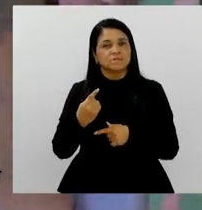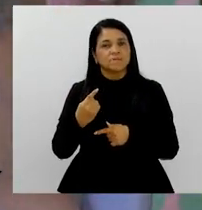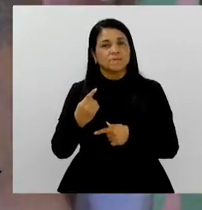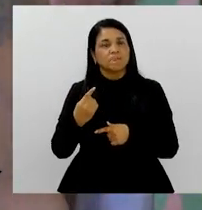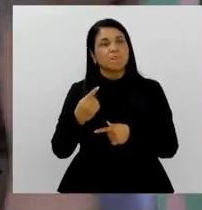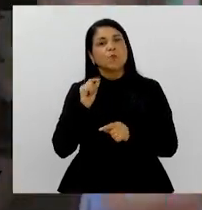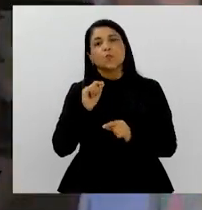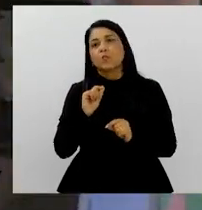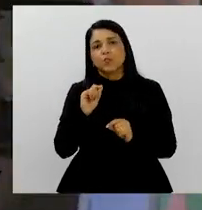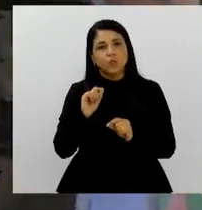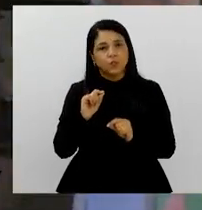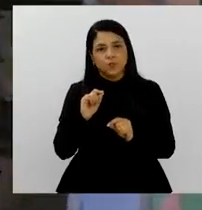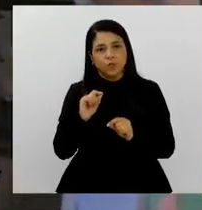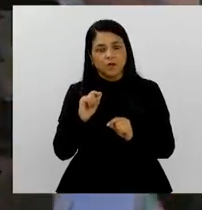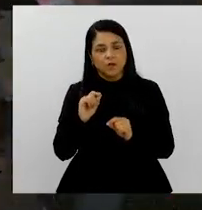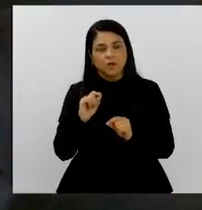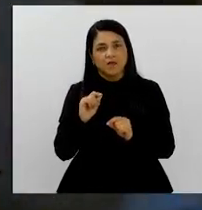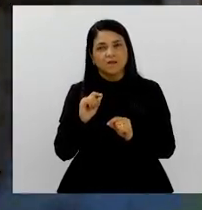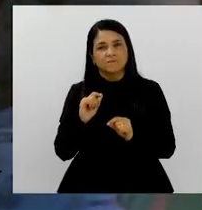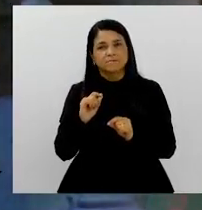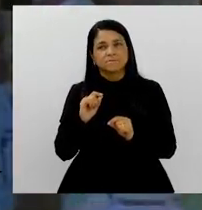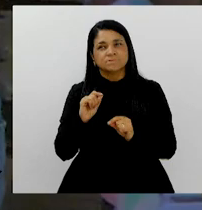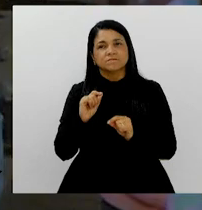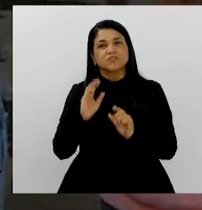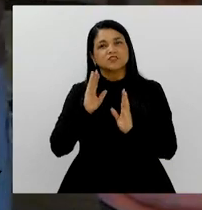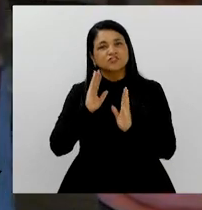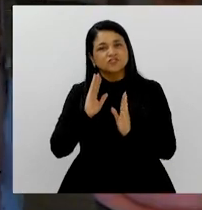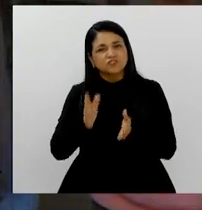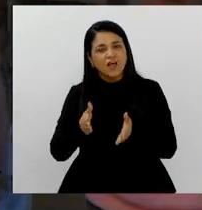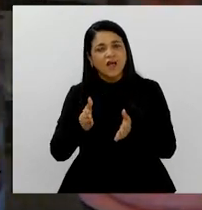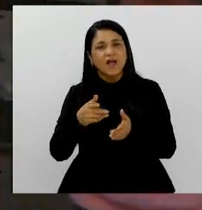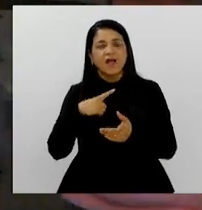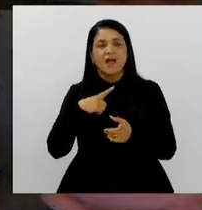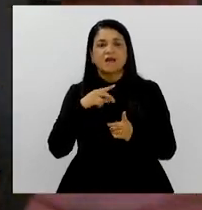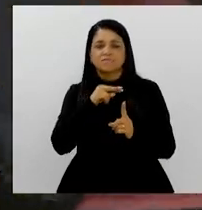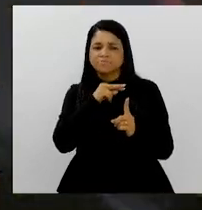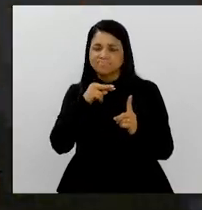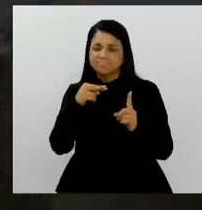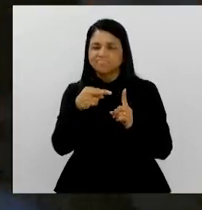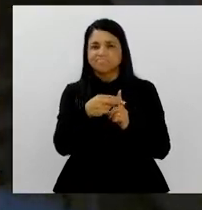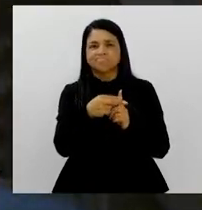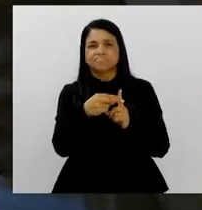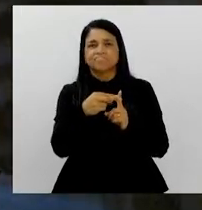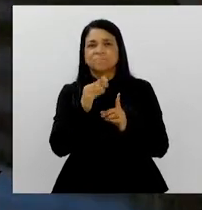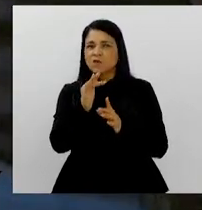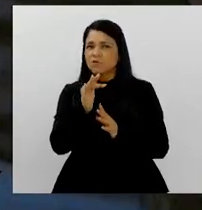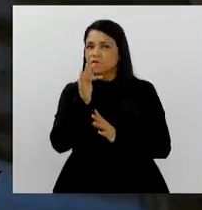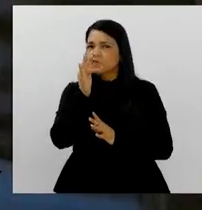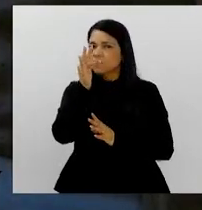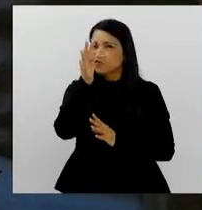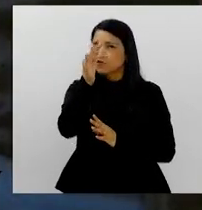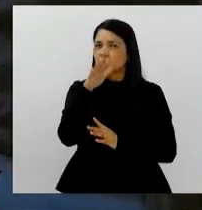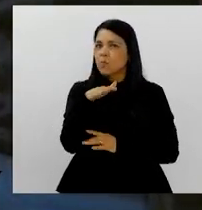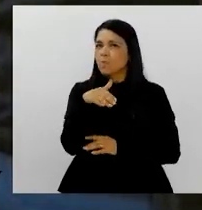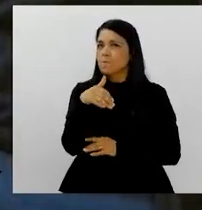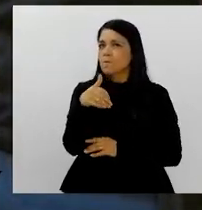que daquilo que já era previsto para algo que possa ser